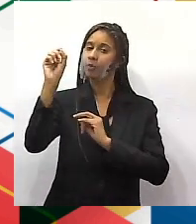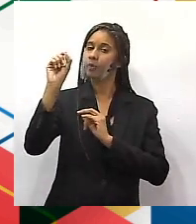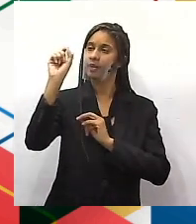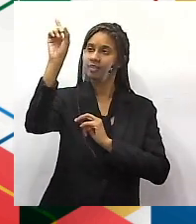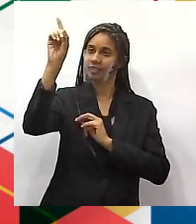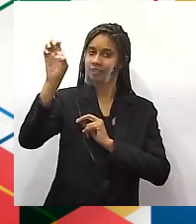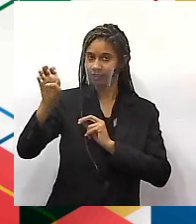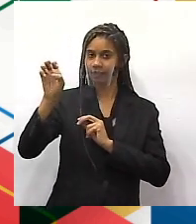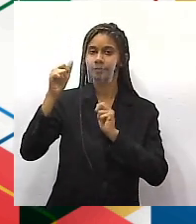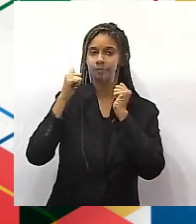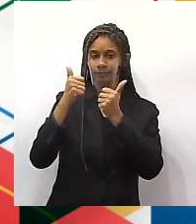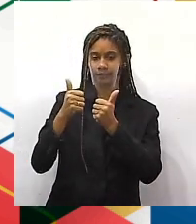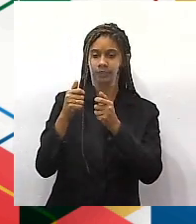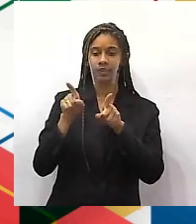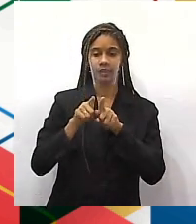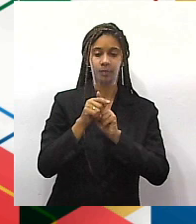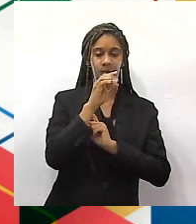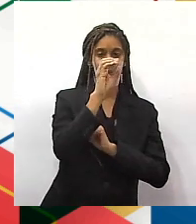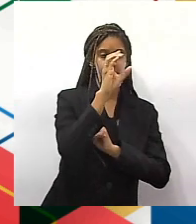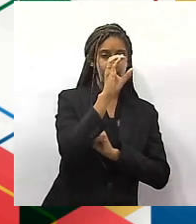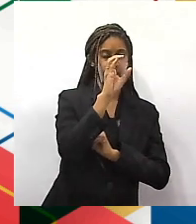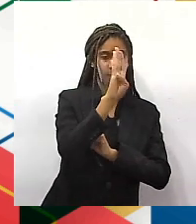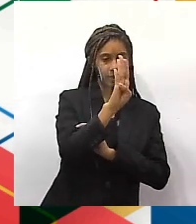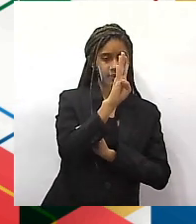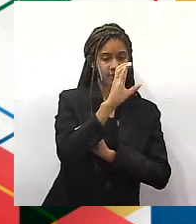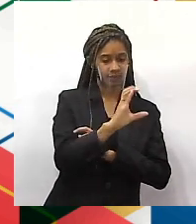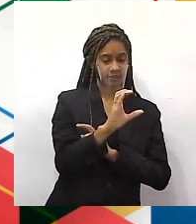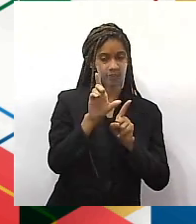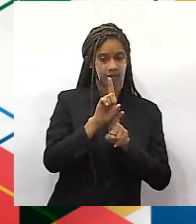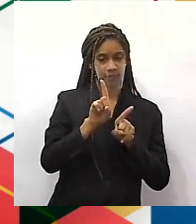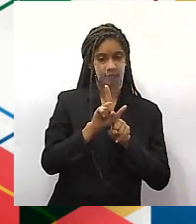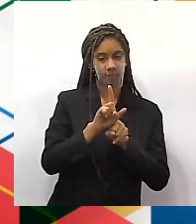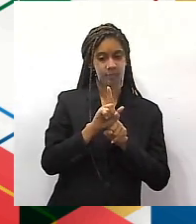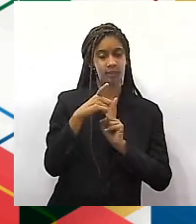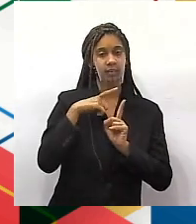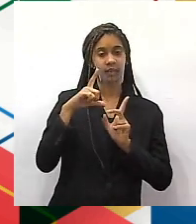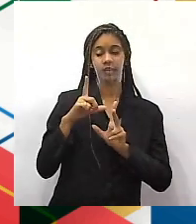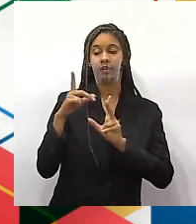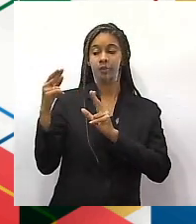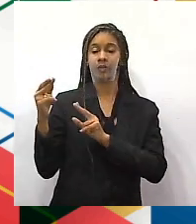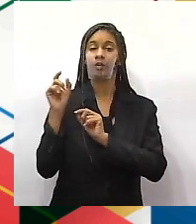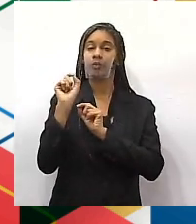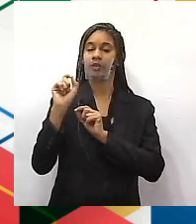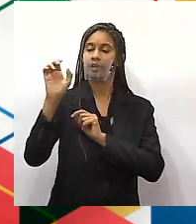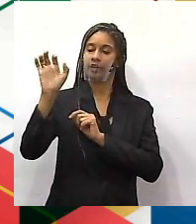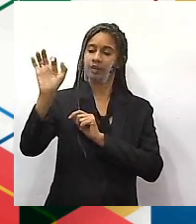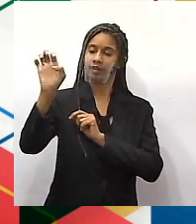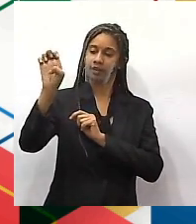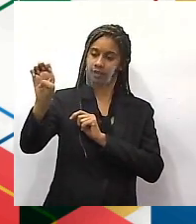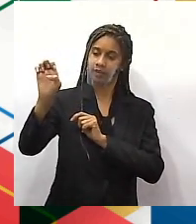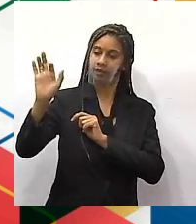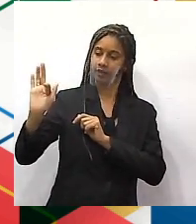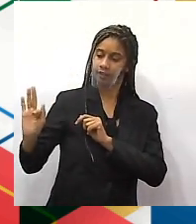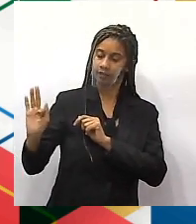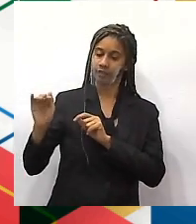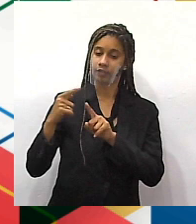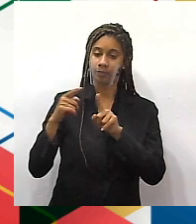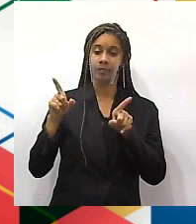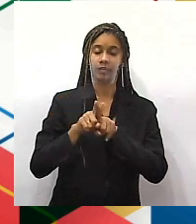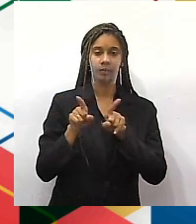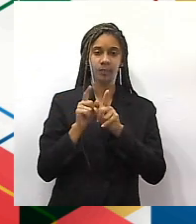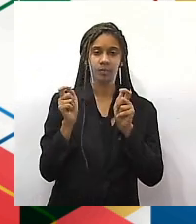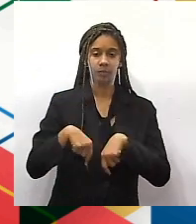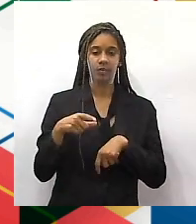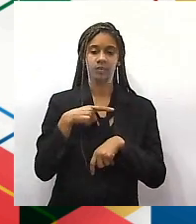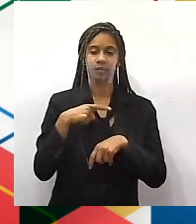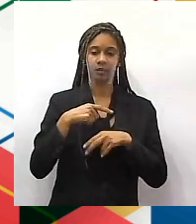DE, assim como o BC tem como correspondente o EF. E você pode ter também o grandão, certo? Você